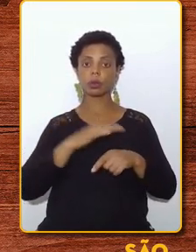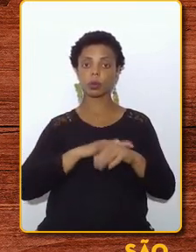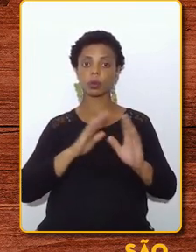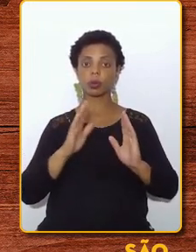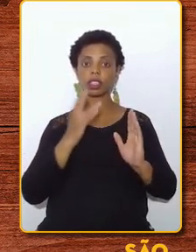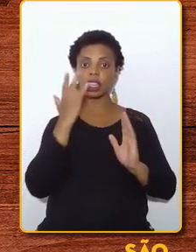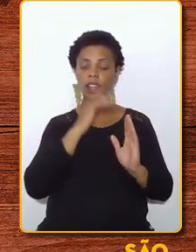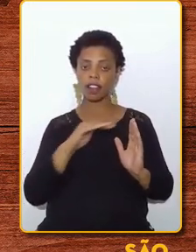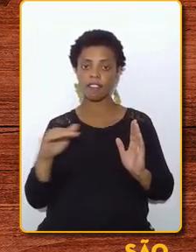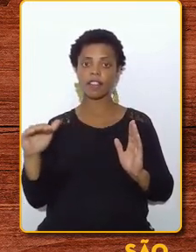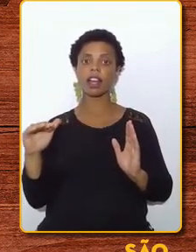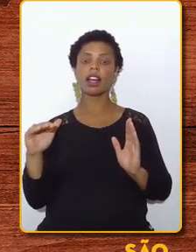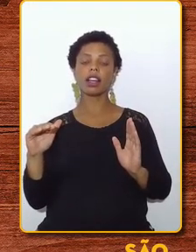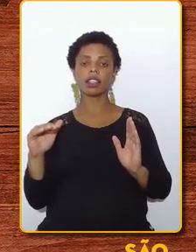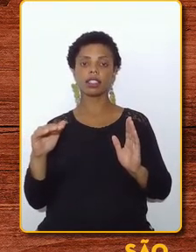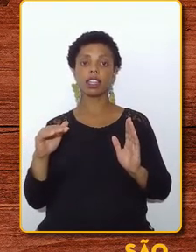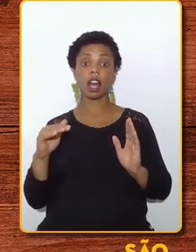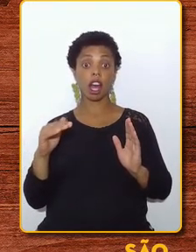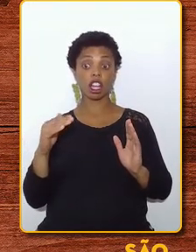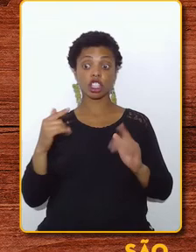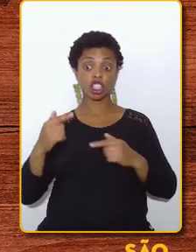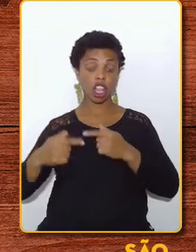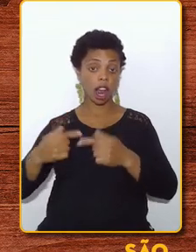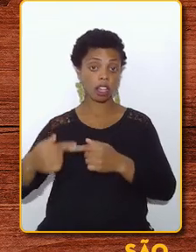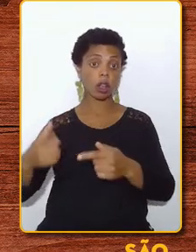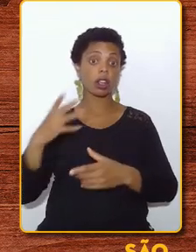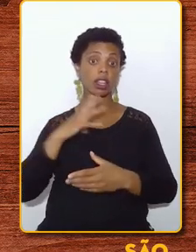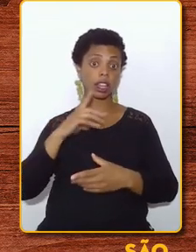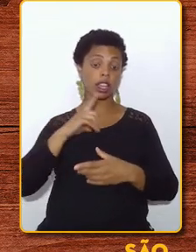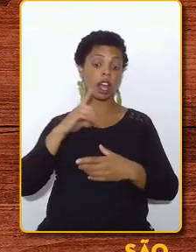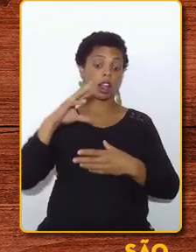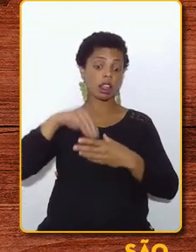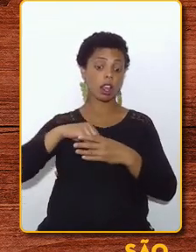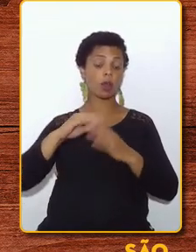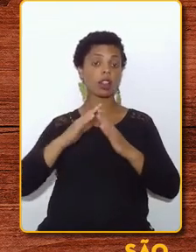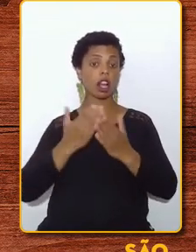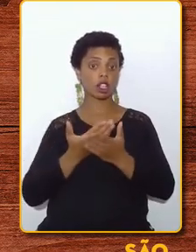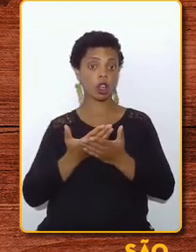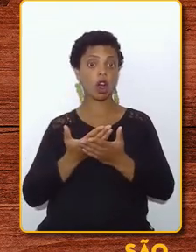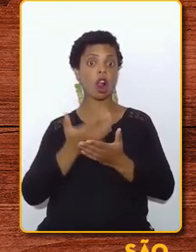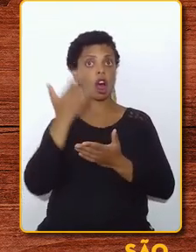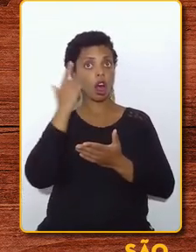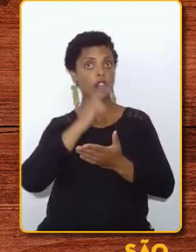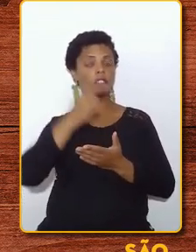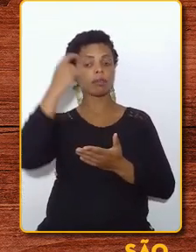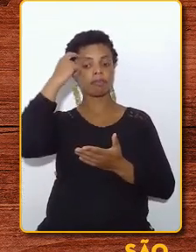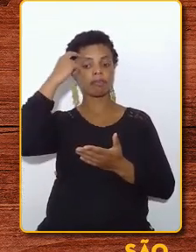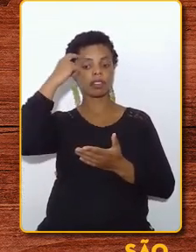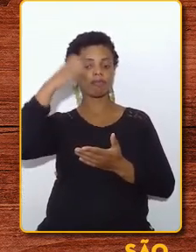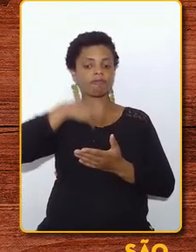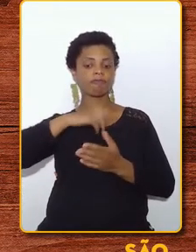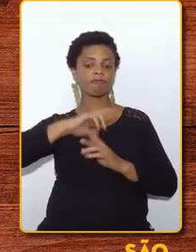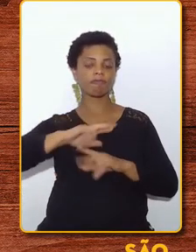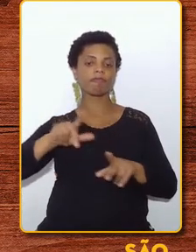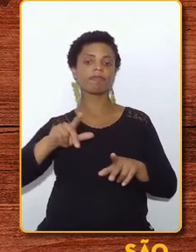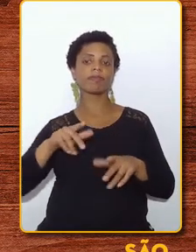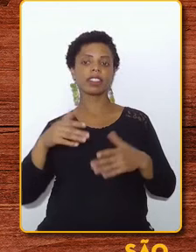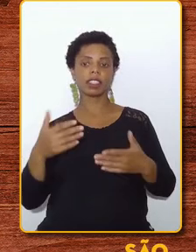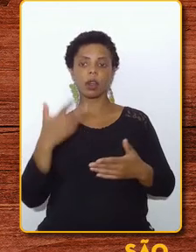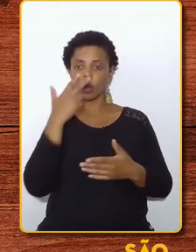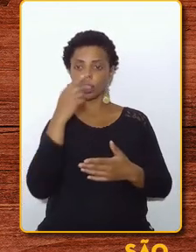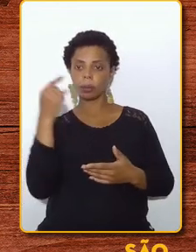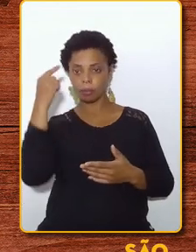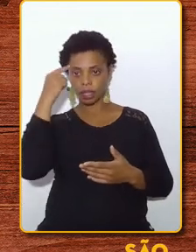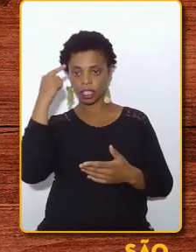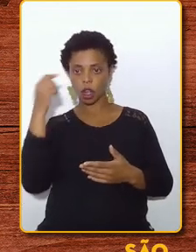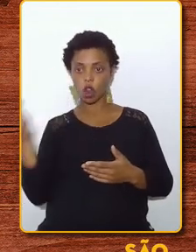gerações que ainda estão na escola possa ser um ponto de disputa. Eu acho que pensar um novo modelo de agricultura